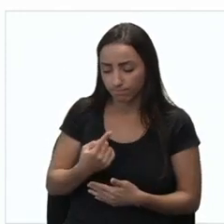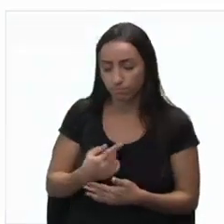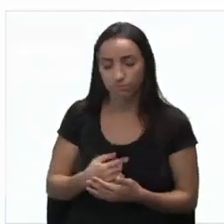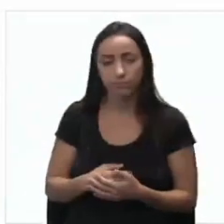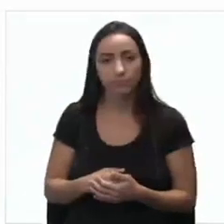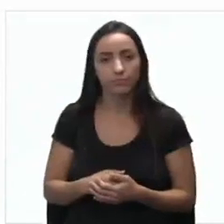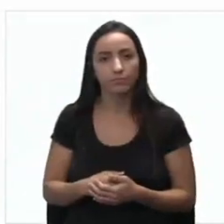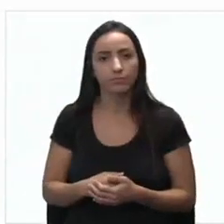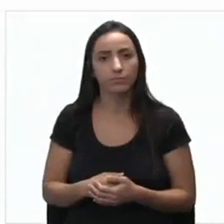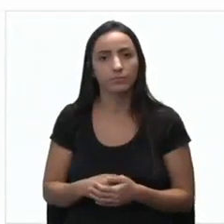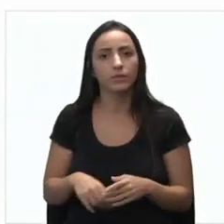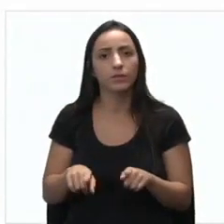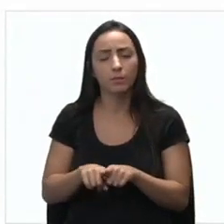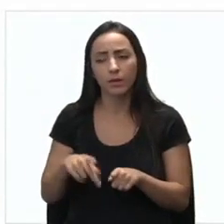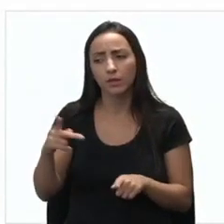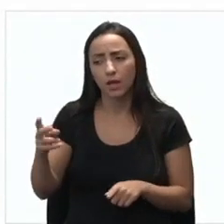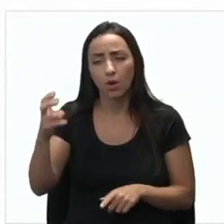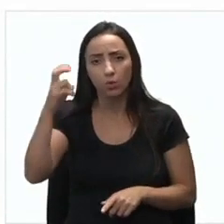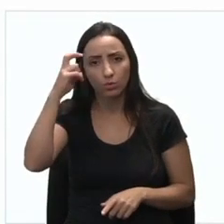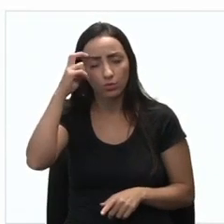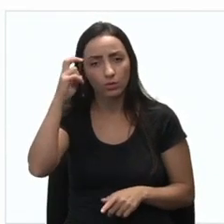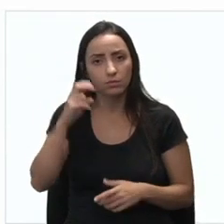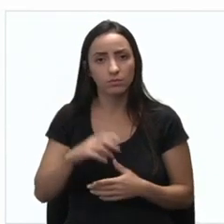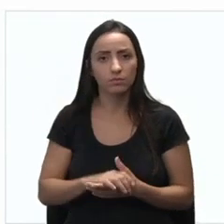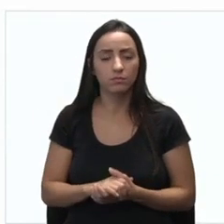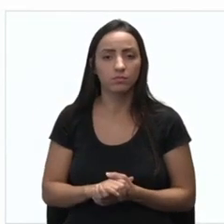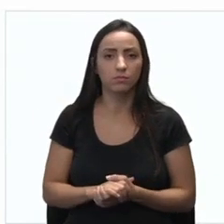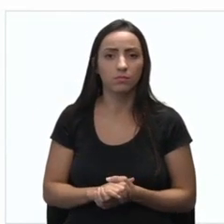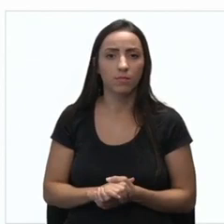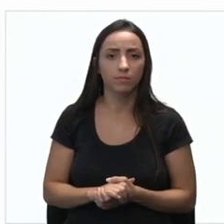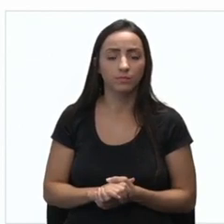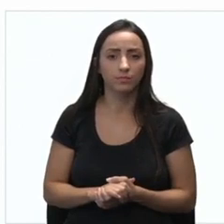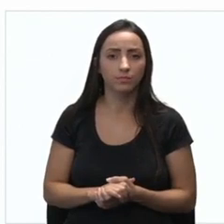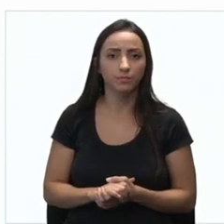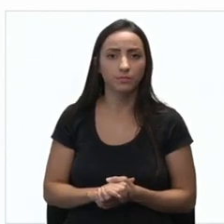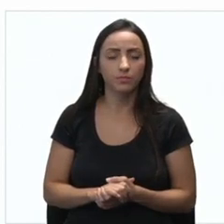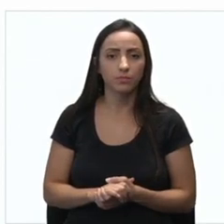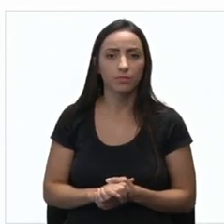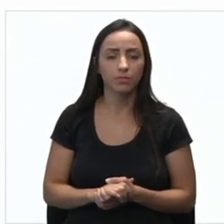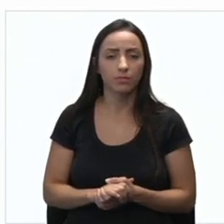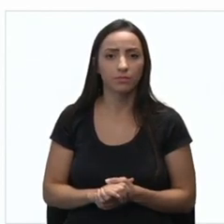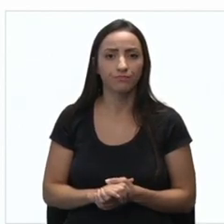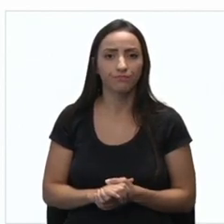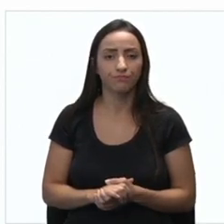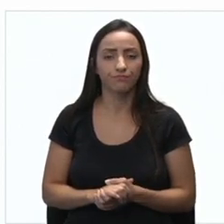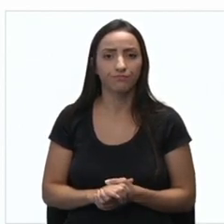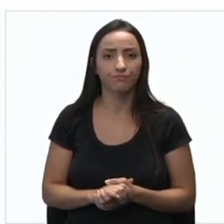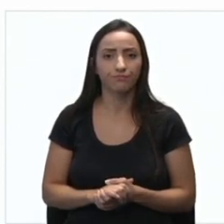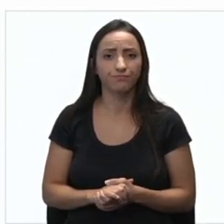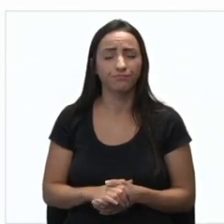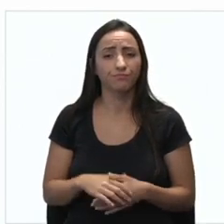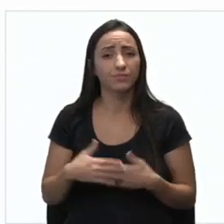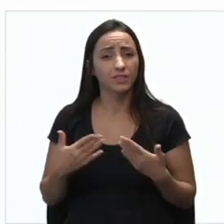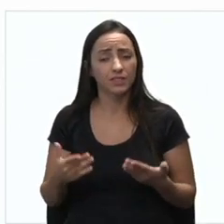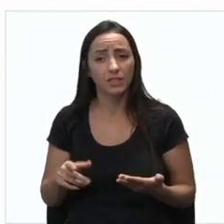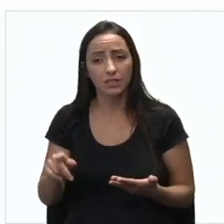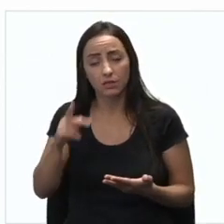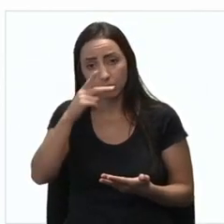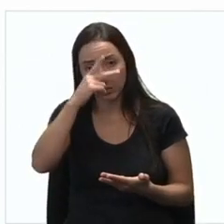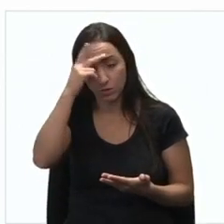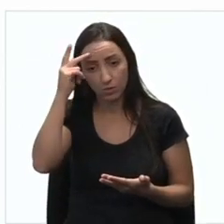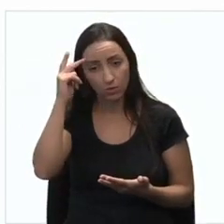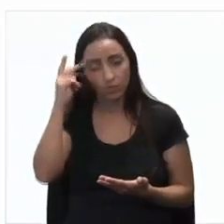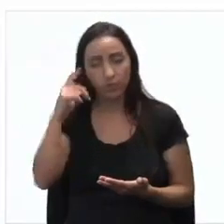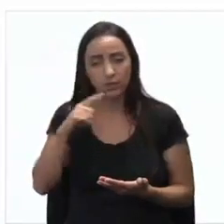inserção numa cultura, né, numa cultura própria aí, e que esse sujeito tem